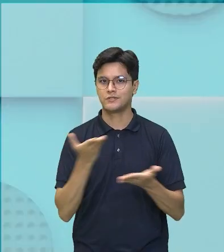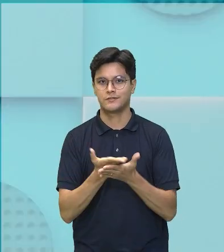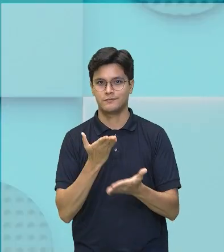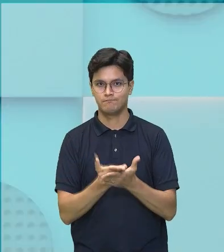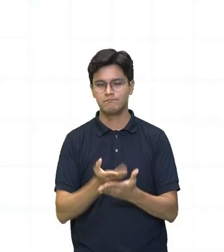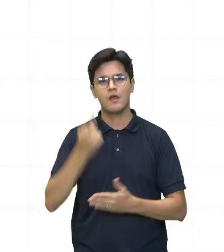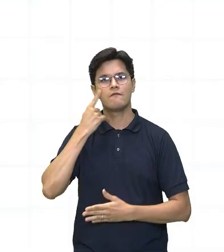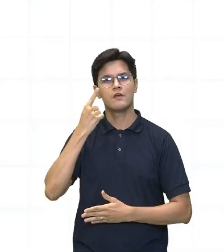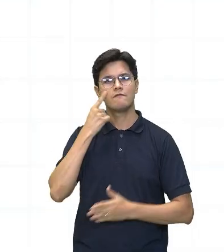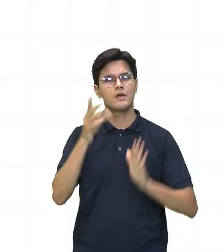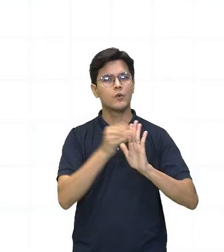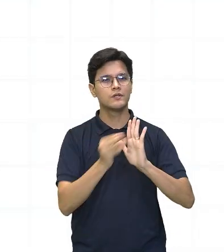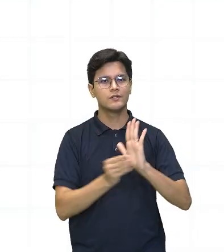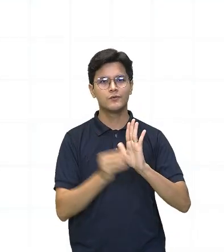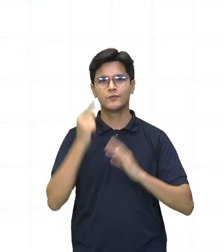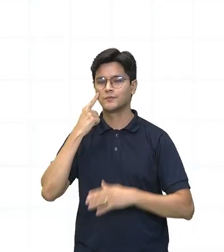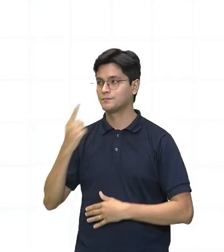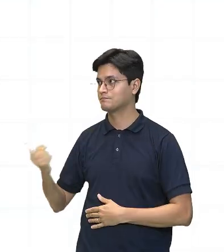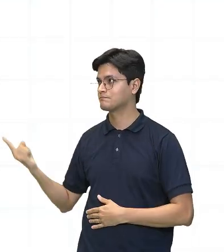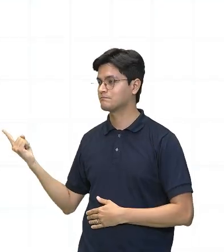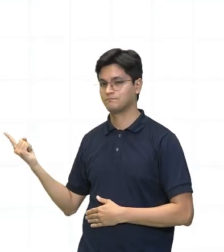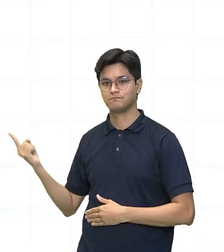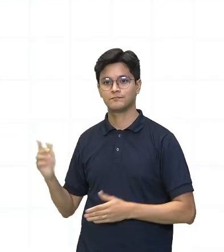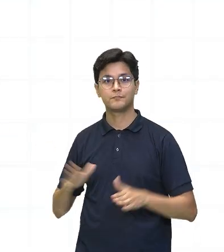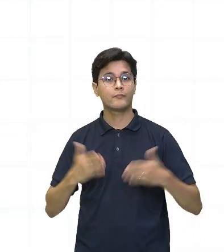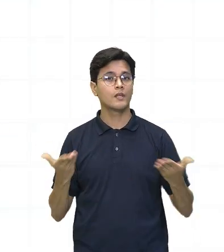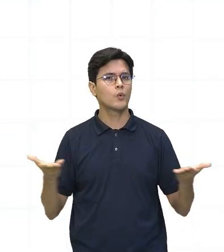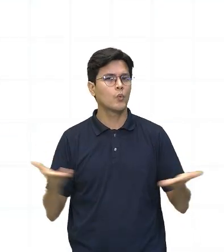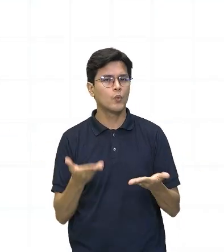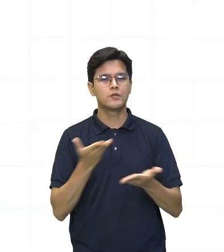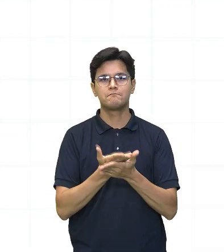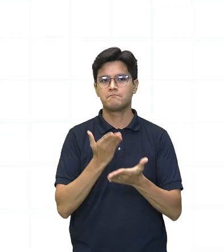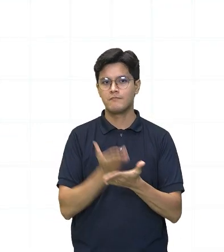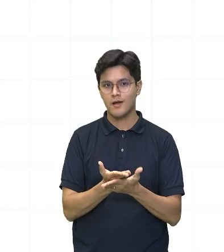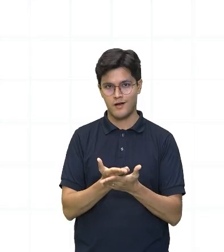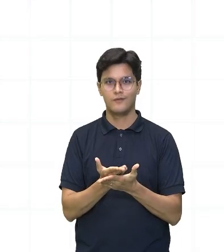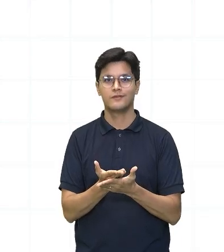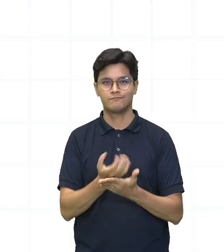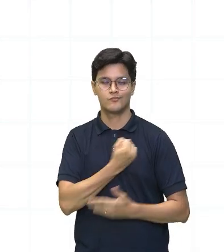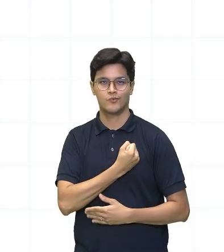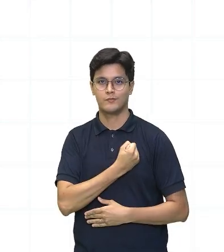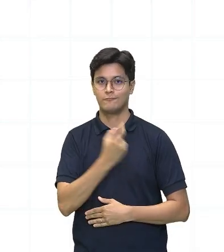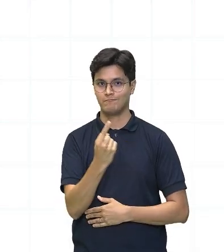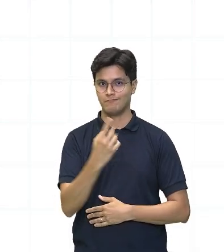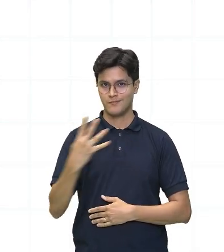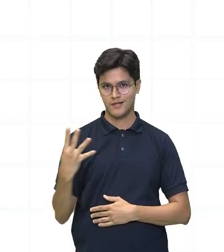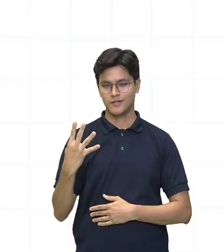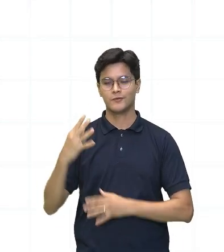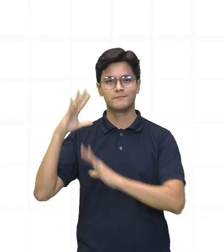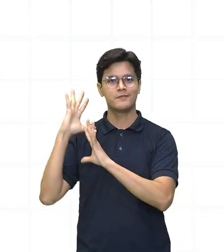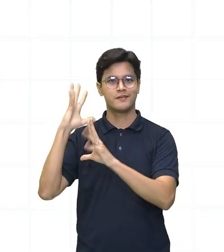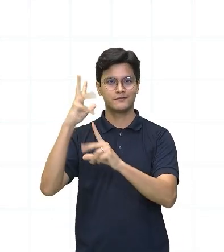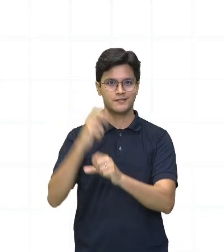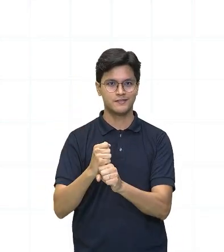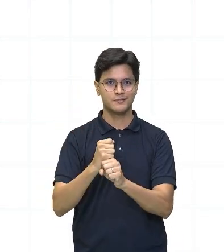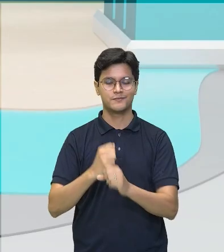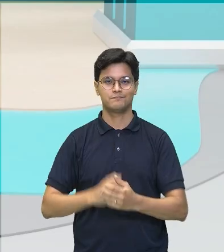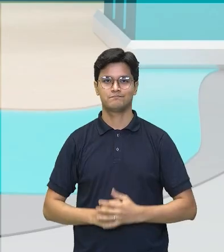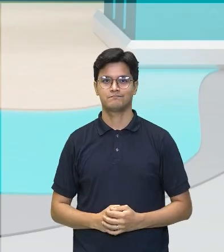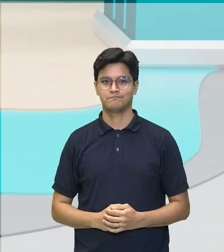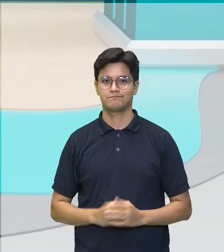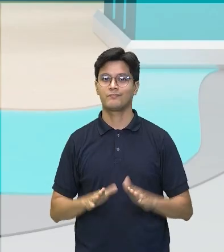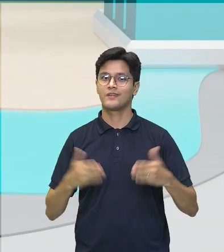temos para a aula de hoje? Muito bem, na aula de hoje, na aula número 14, nós temos revisão.